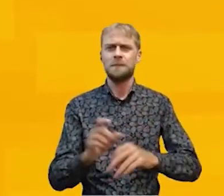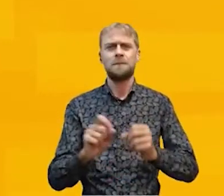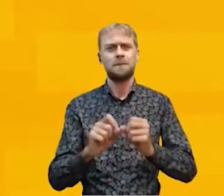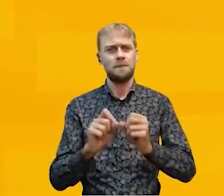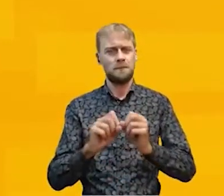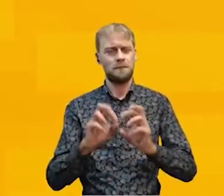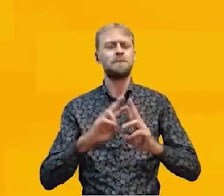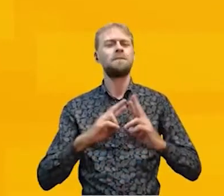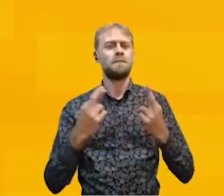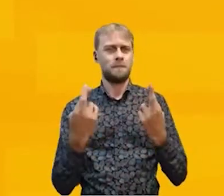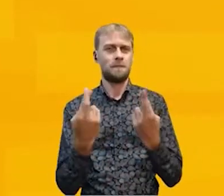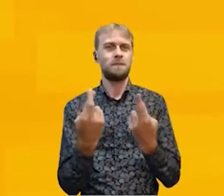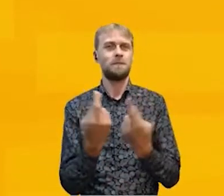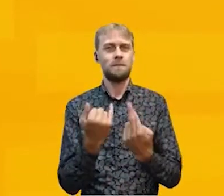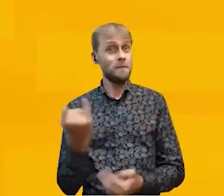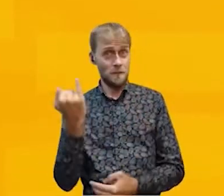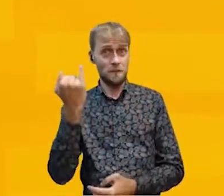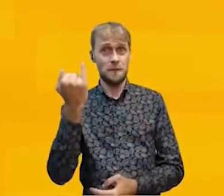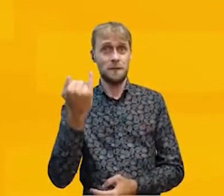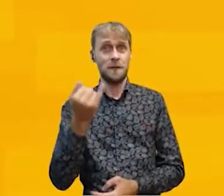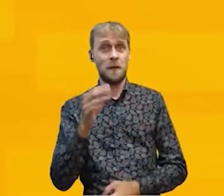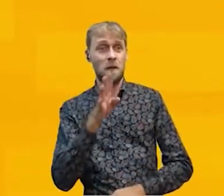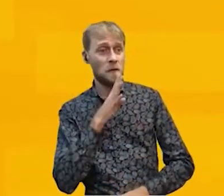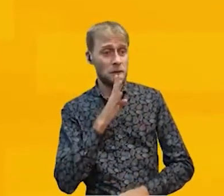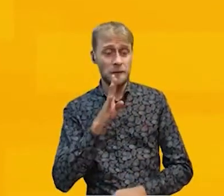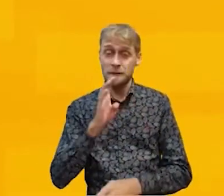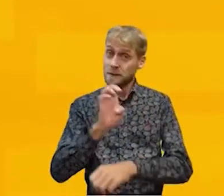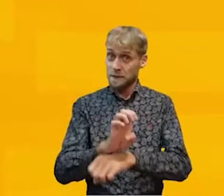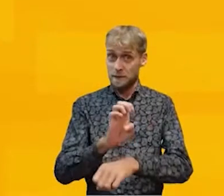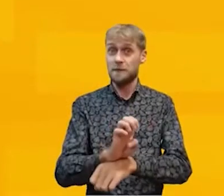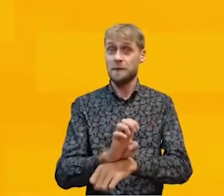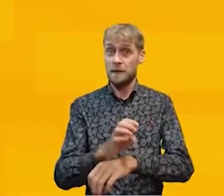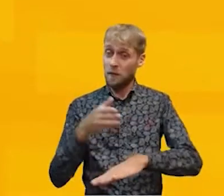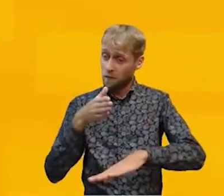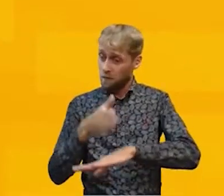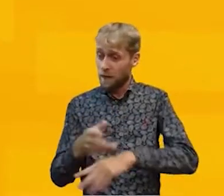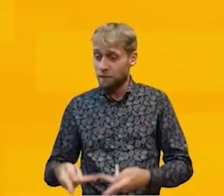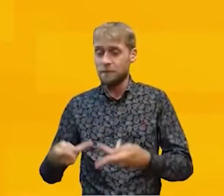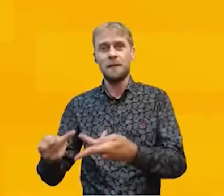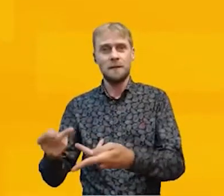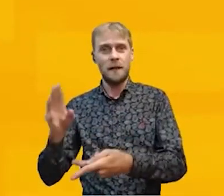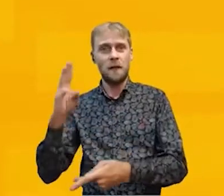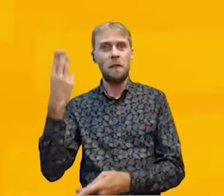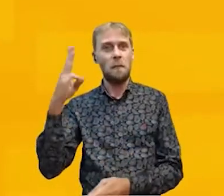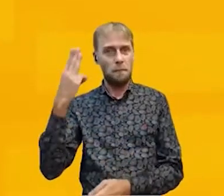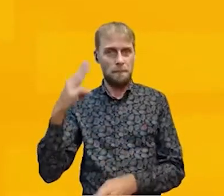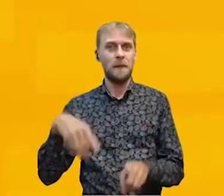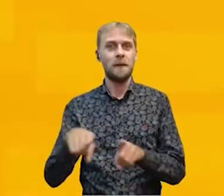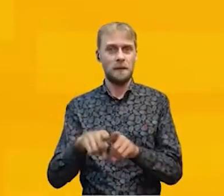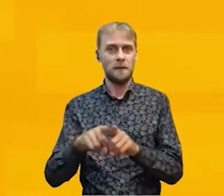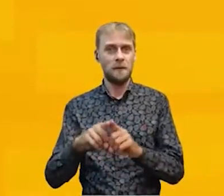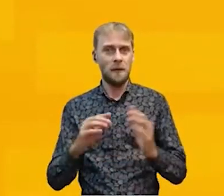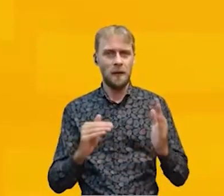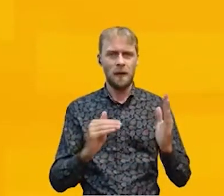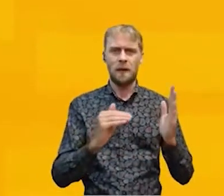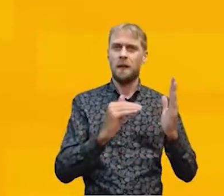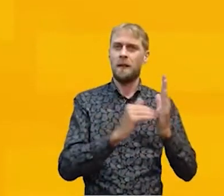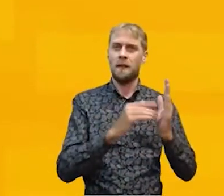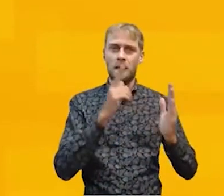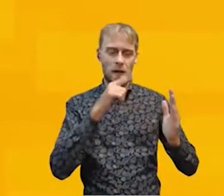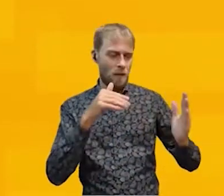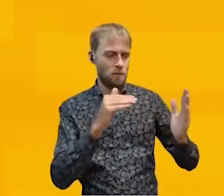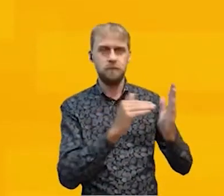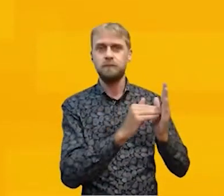muito importante, esse conhecimento entre estados. Quando a gente foi no Maranhão, foi muito bom ir ao porto, né, para a gente ver como é